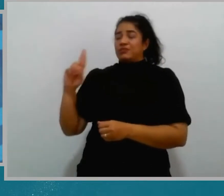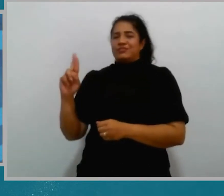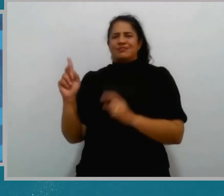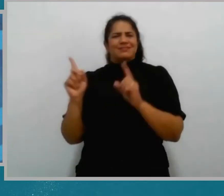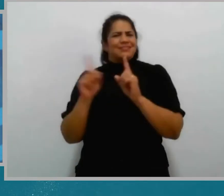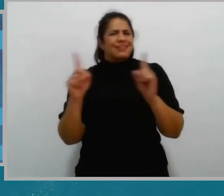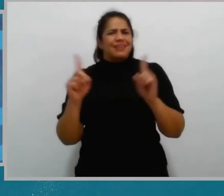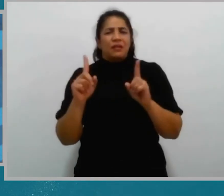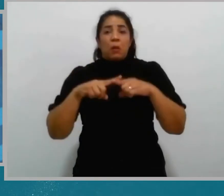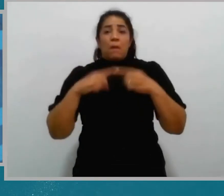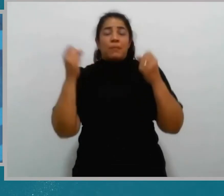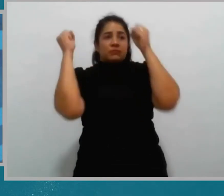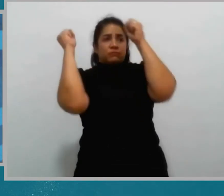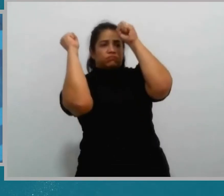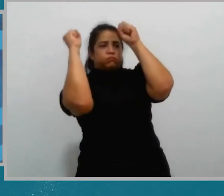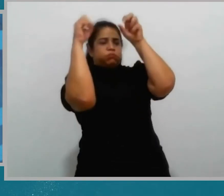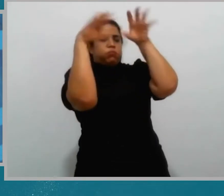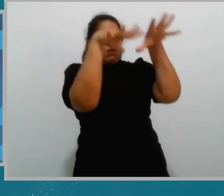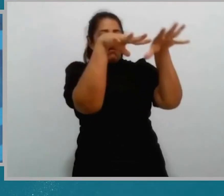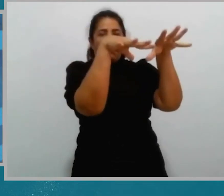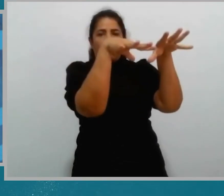luz.